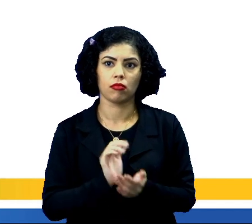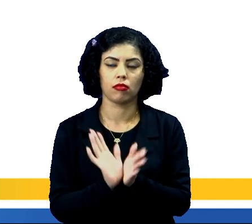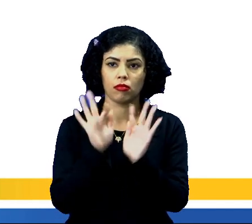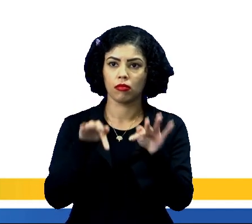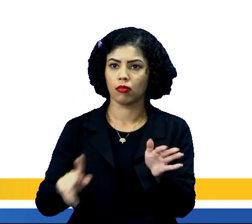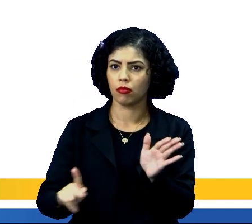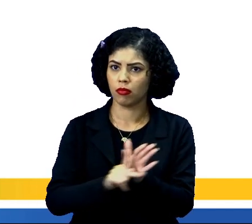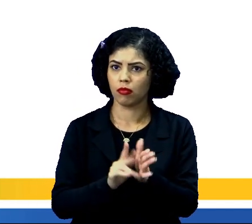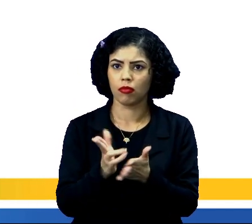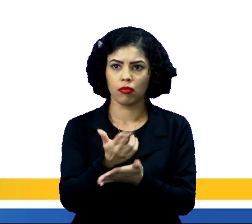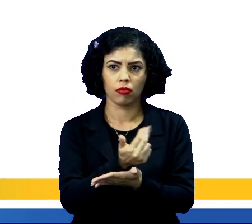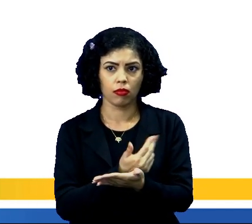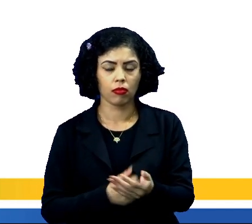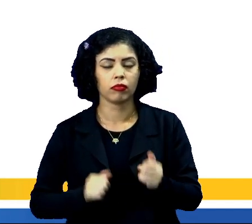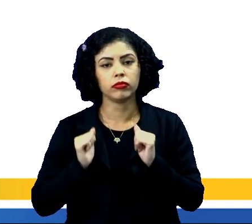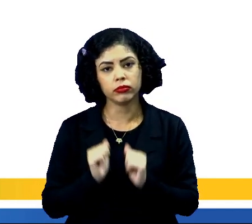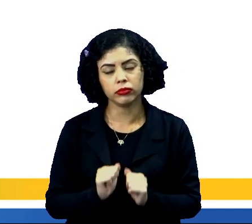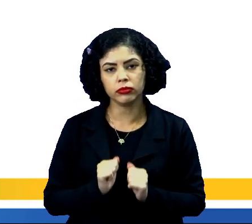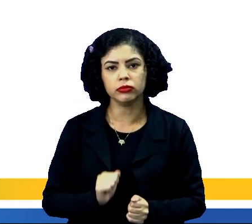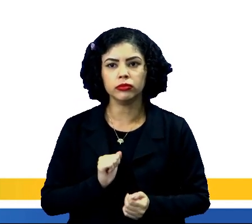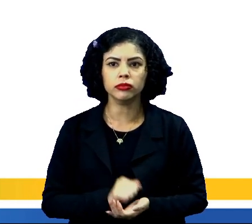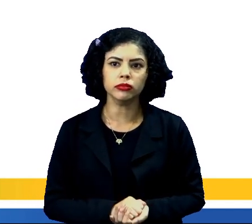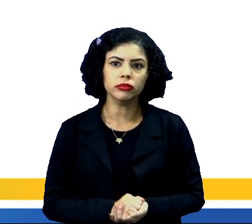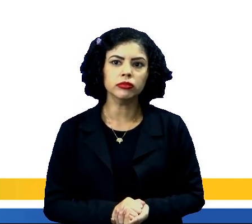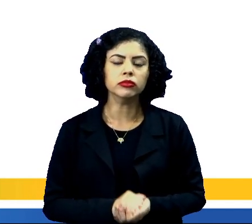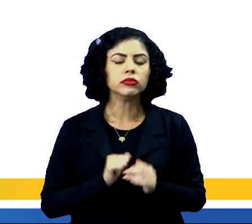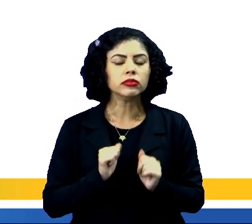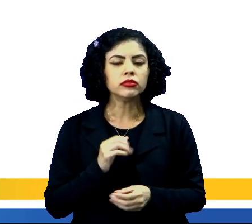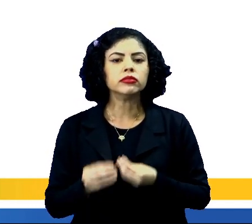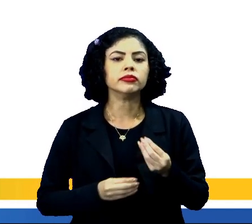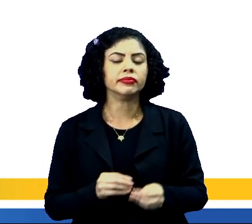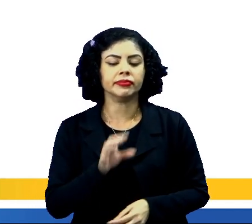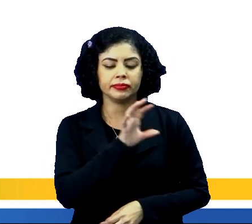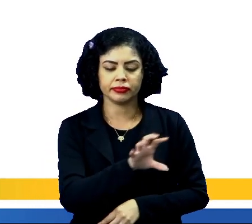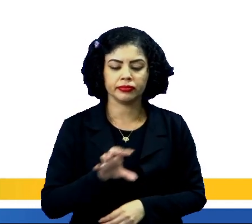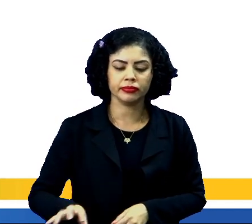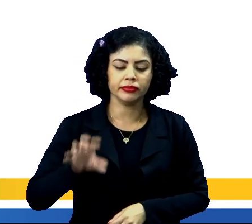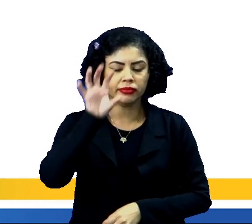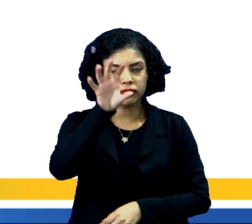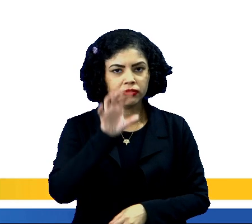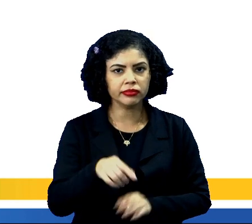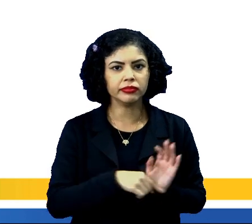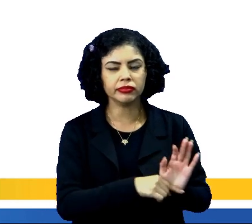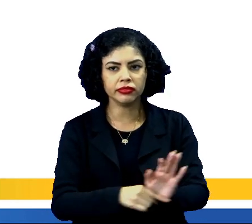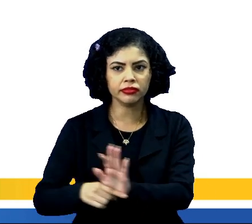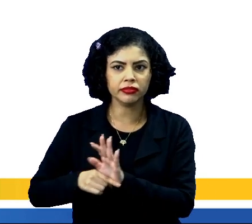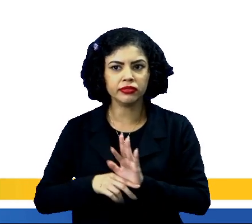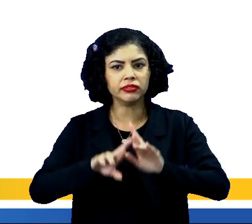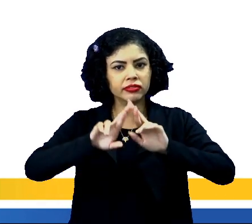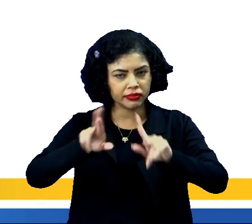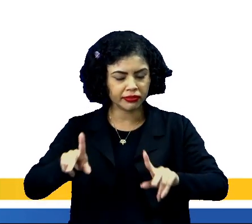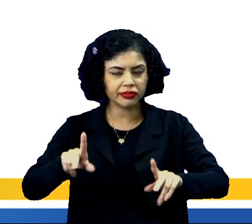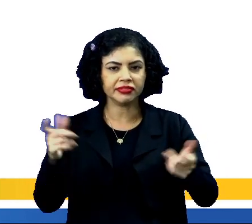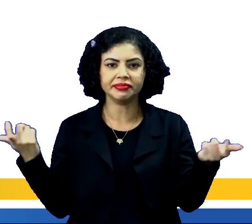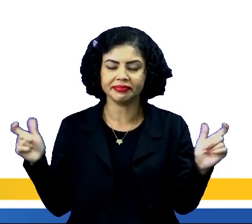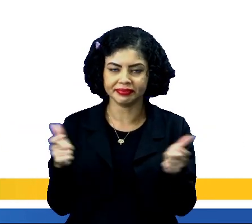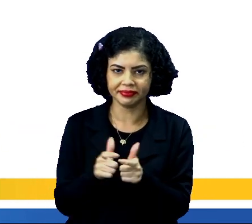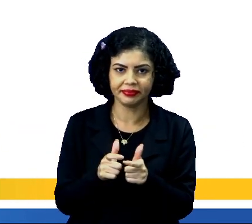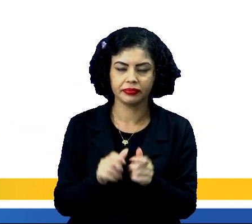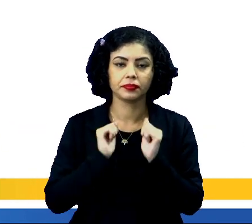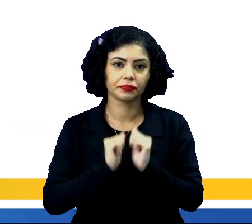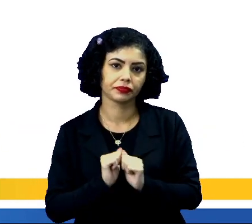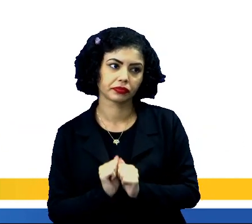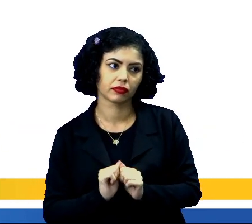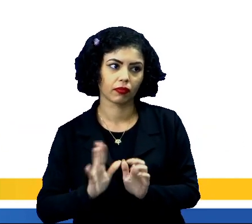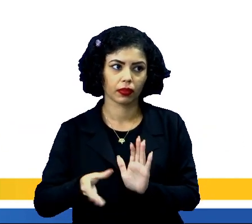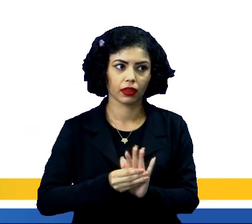fim artístico e podem aí, assim como os mapas, né? Serem representadas de uma forma reduzida para